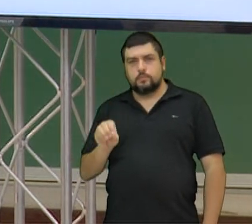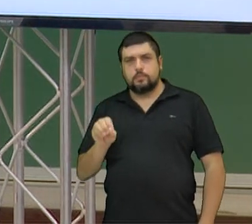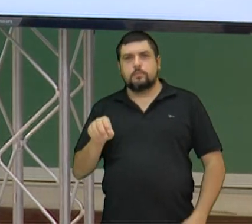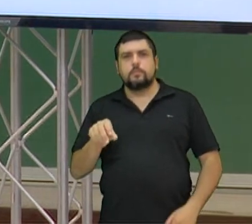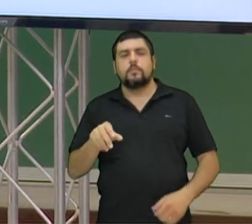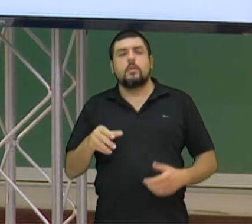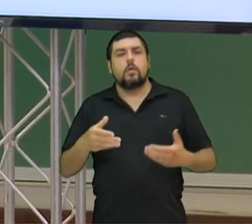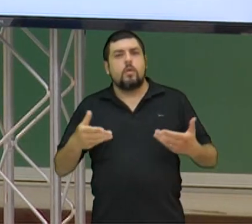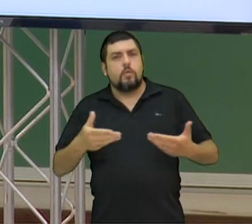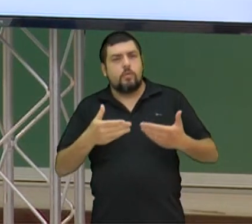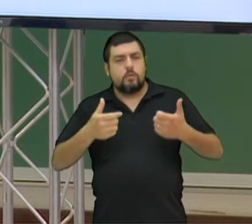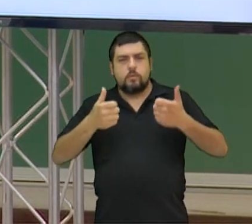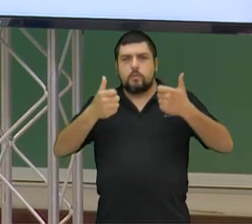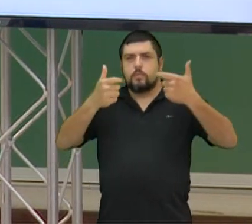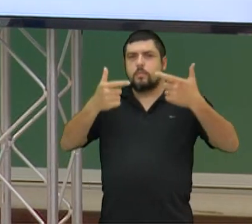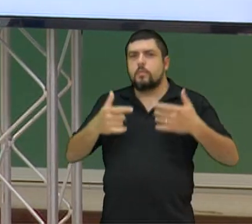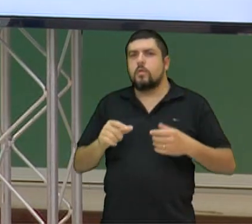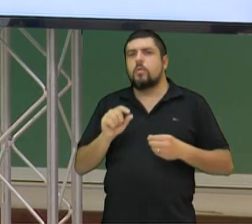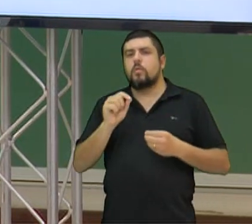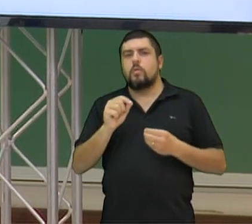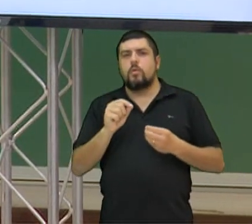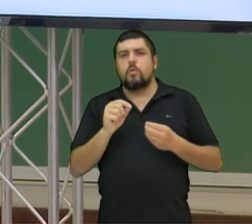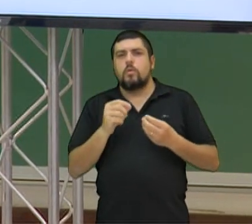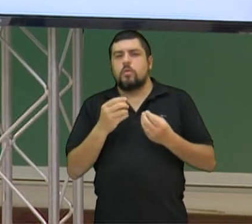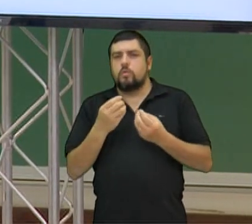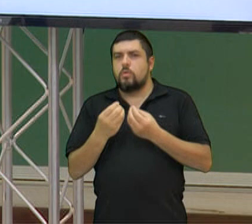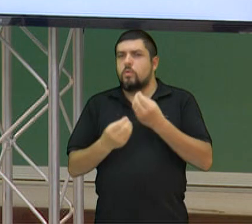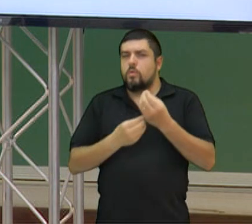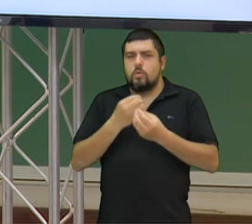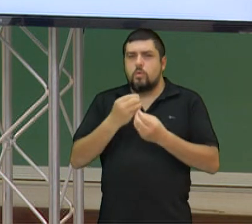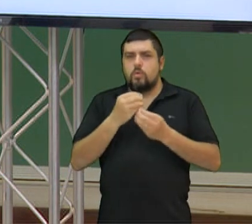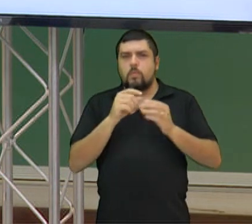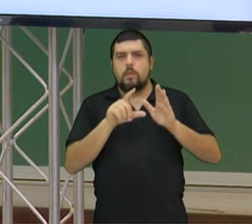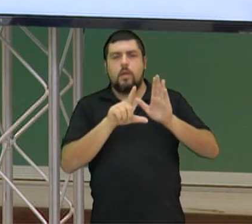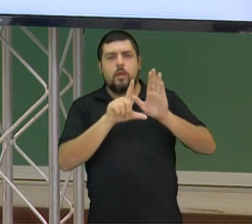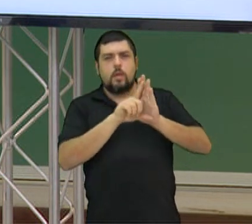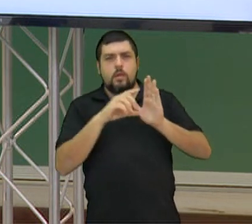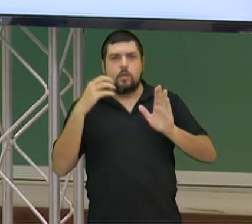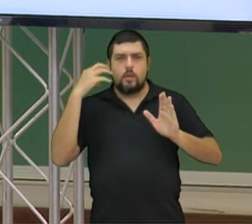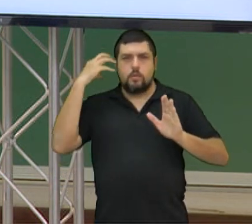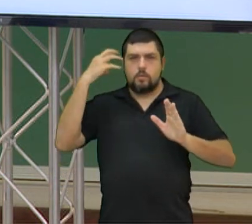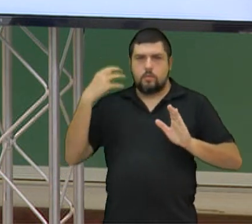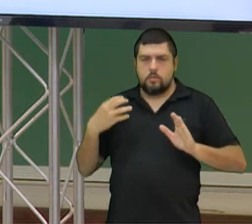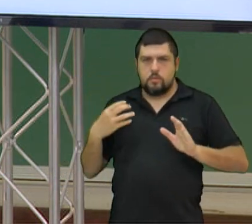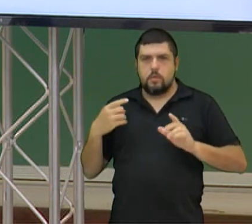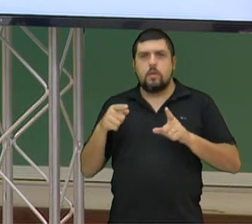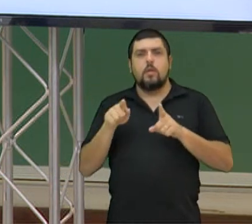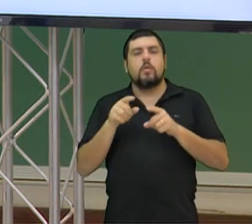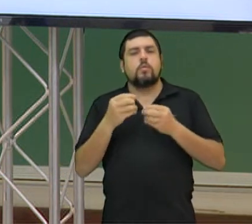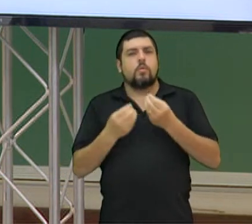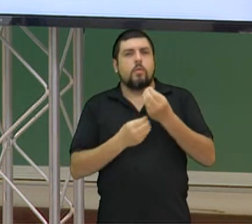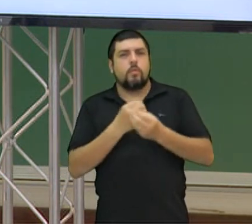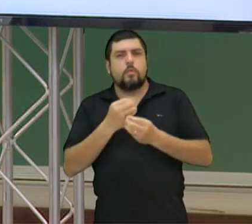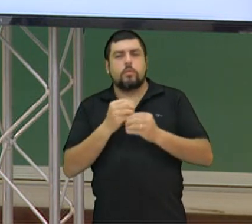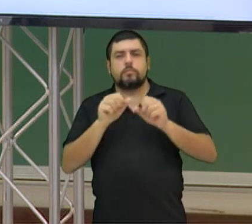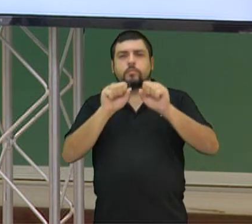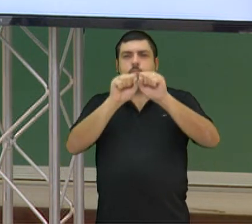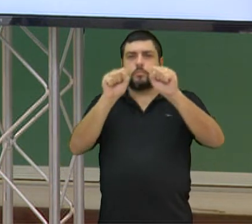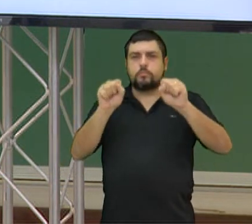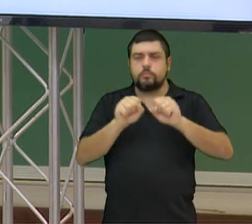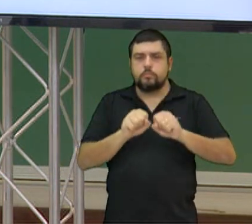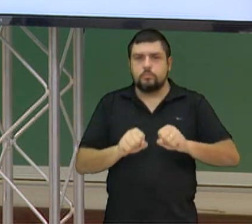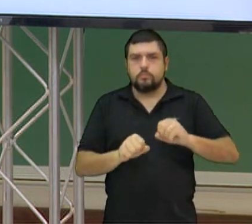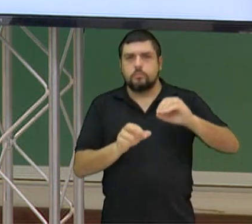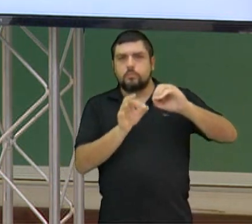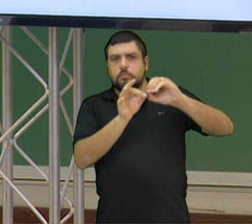falar sobre aplicação da segunda das leis de Newton, em especial sistema de polias. Pessoal, rapidinho para falar com